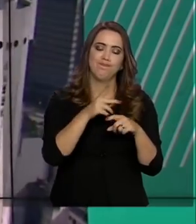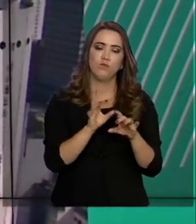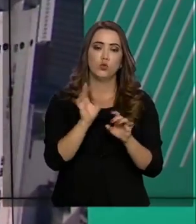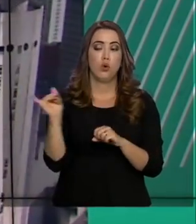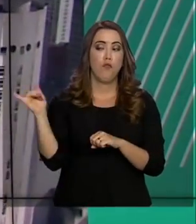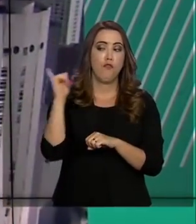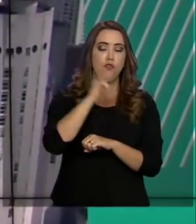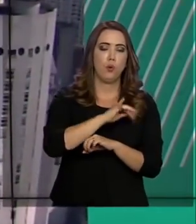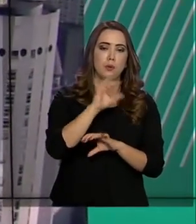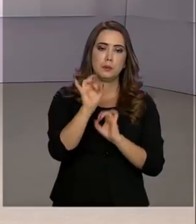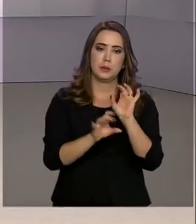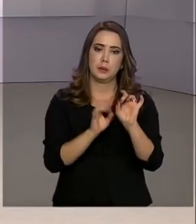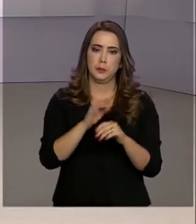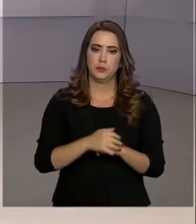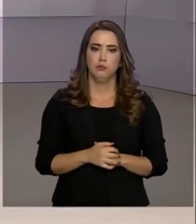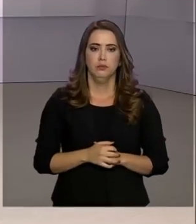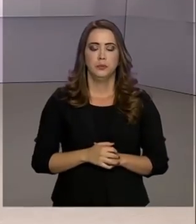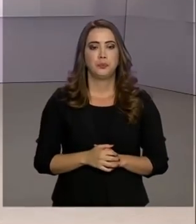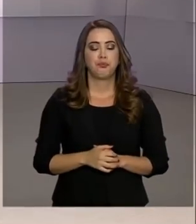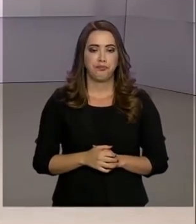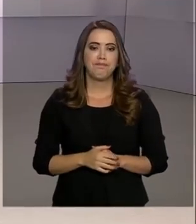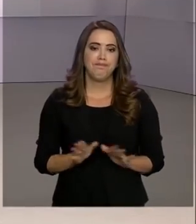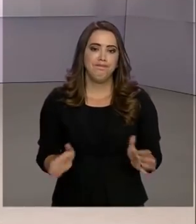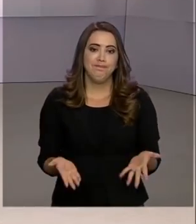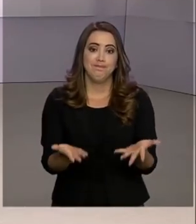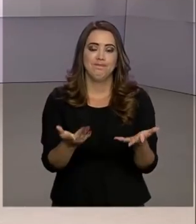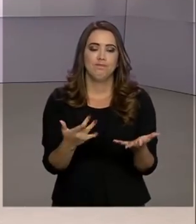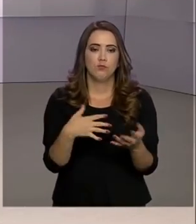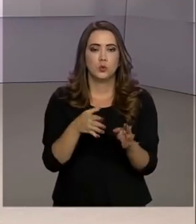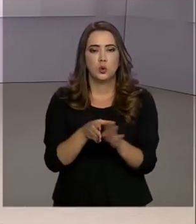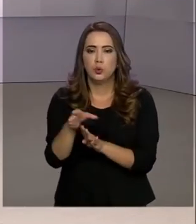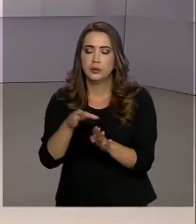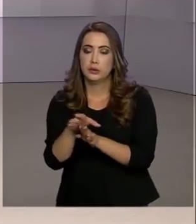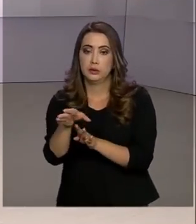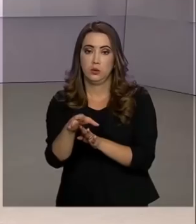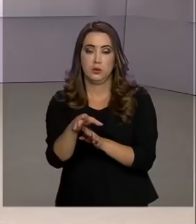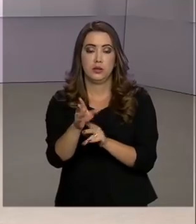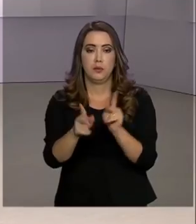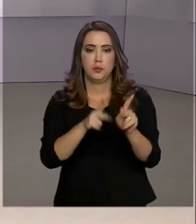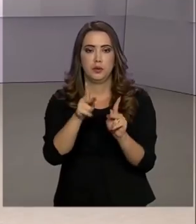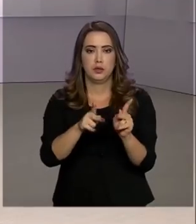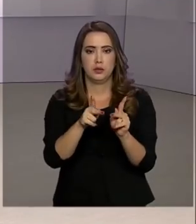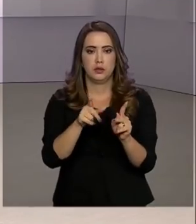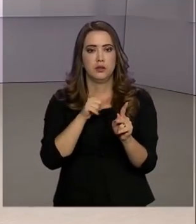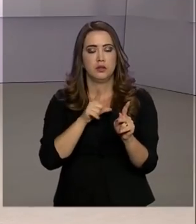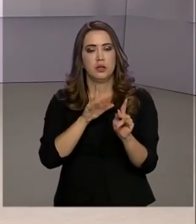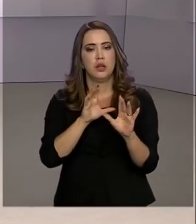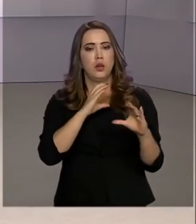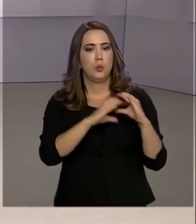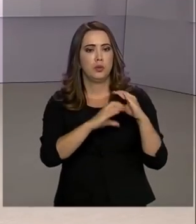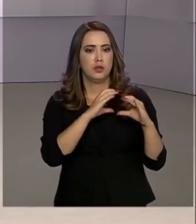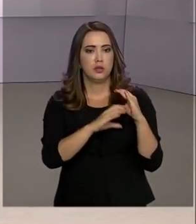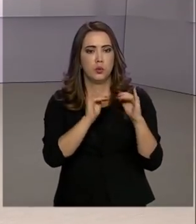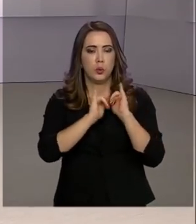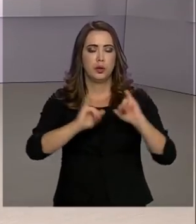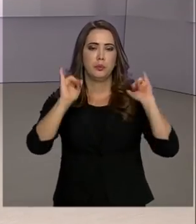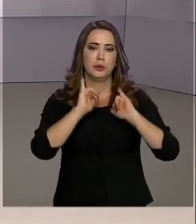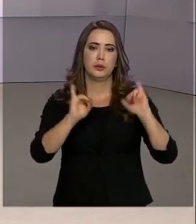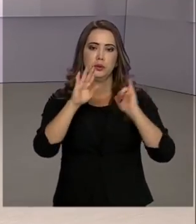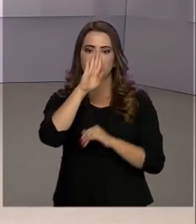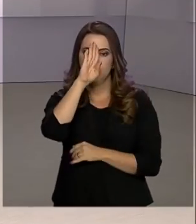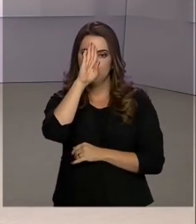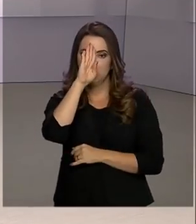um voo especial. E para sensibilizar e orientar a população, circula nos meios de comunicação uma campanha